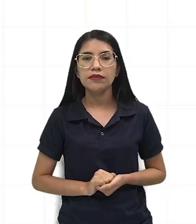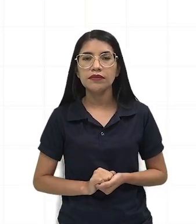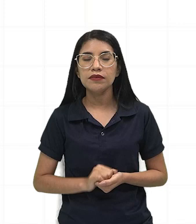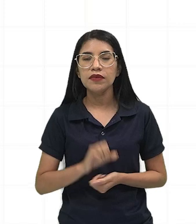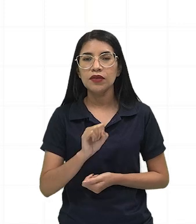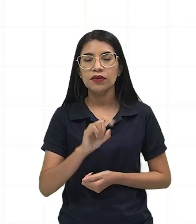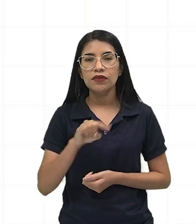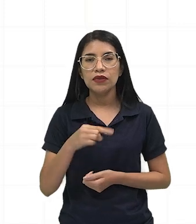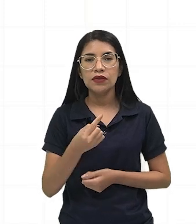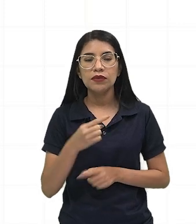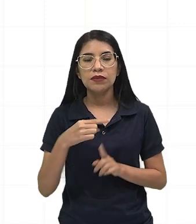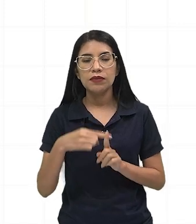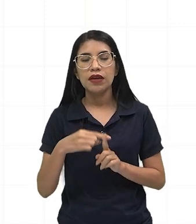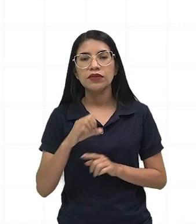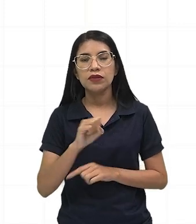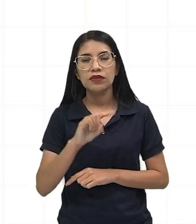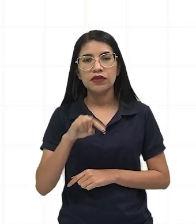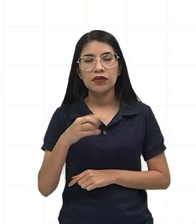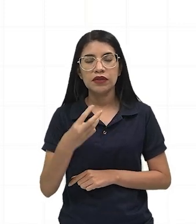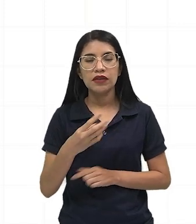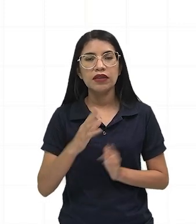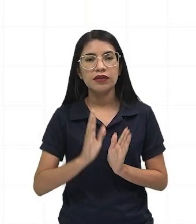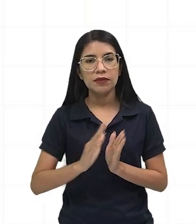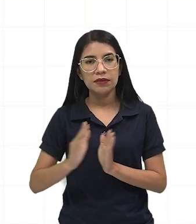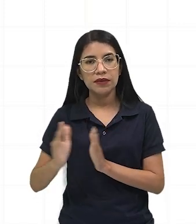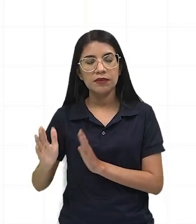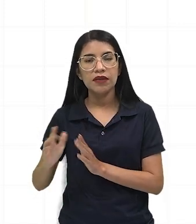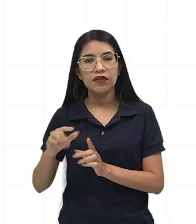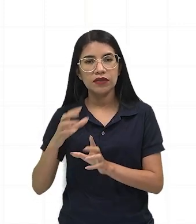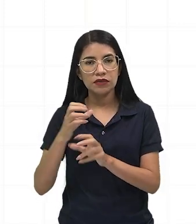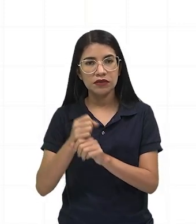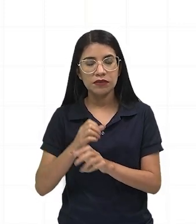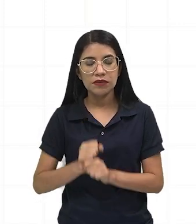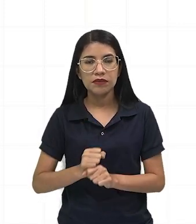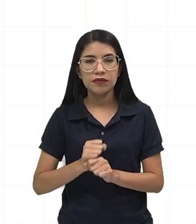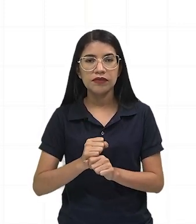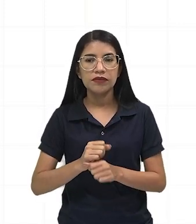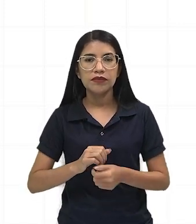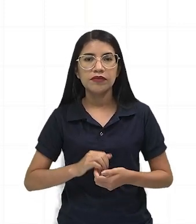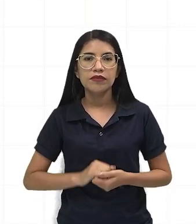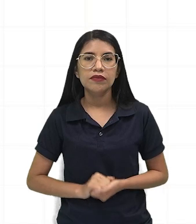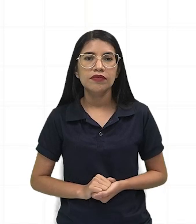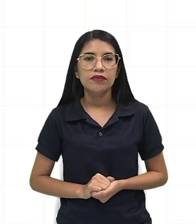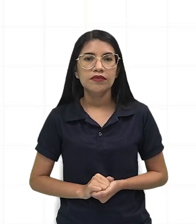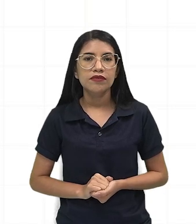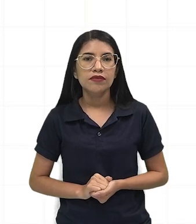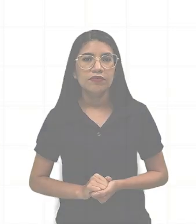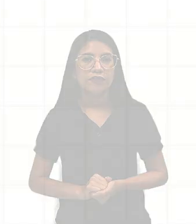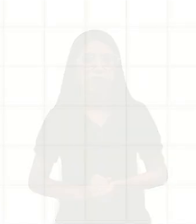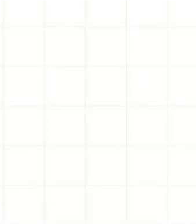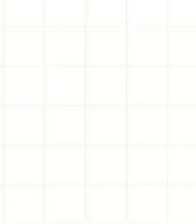8,1 mais 8,3 mais